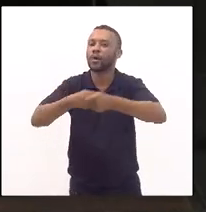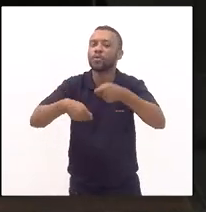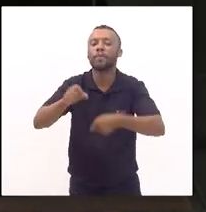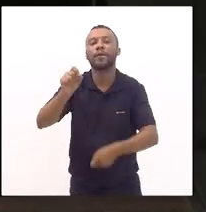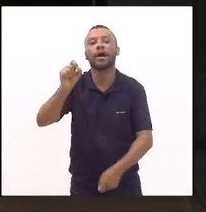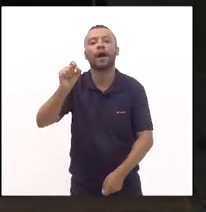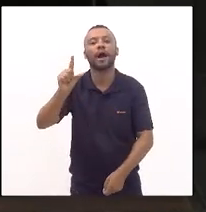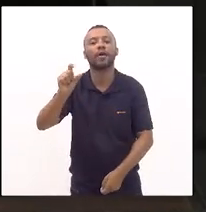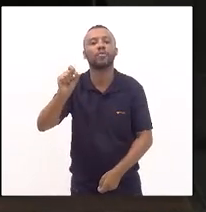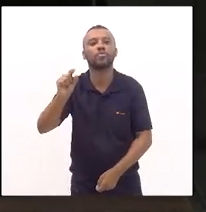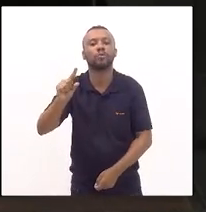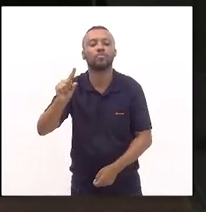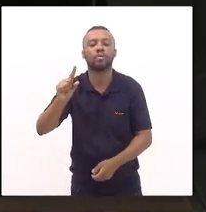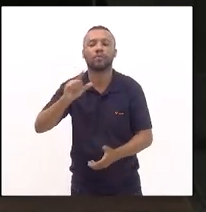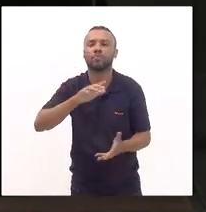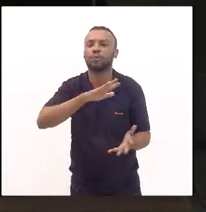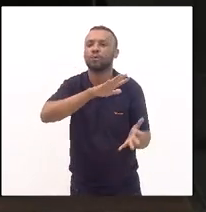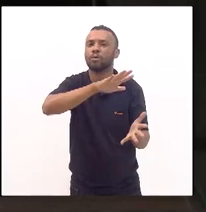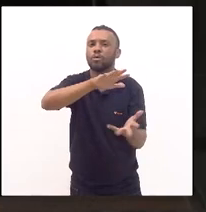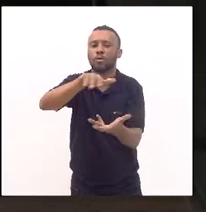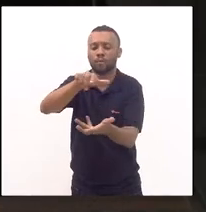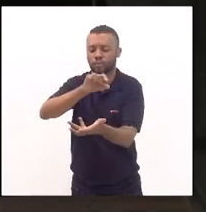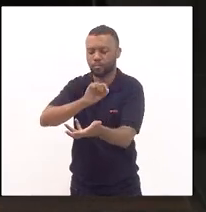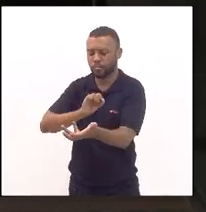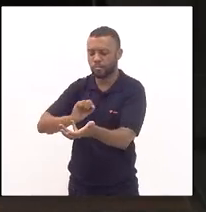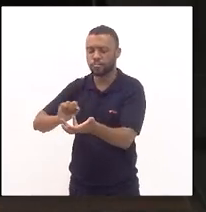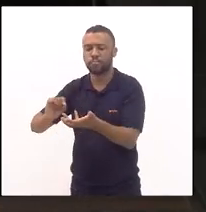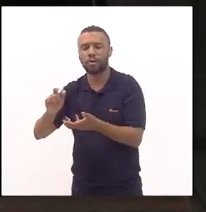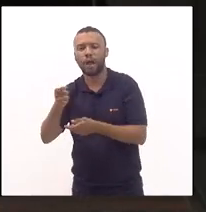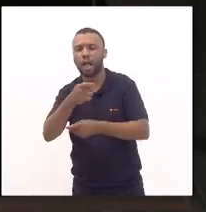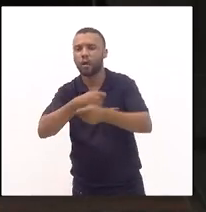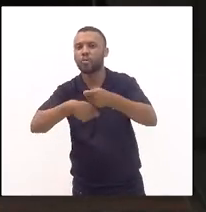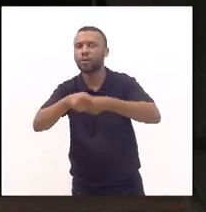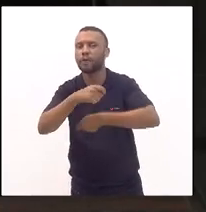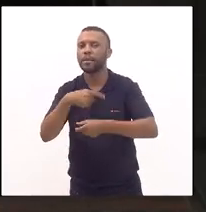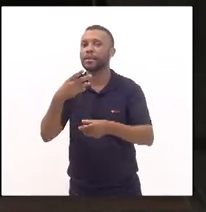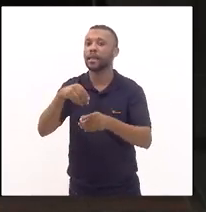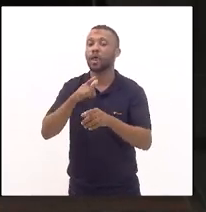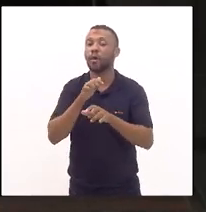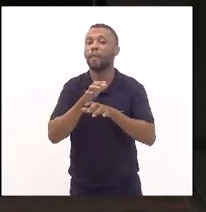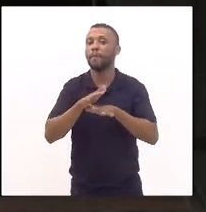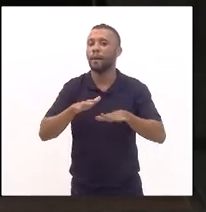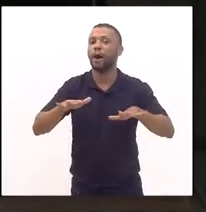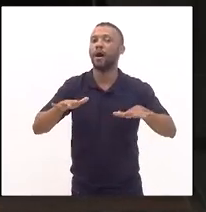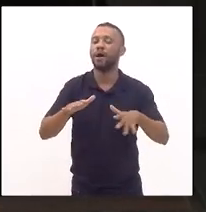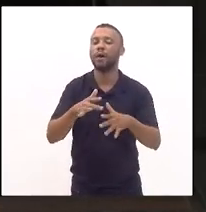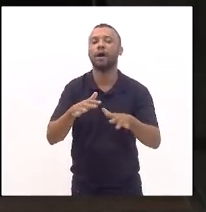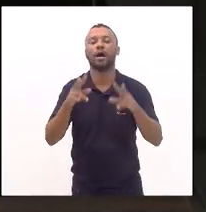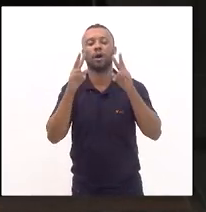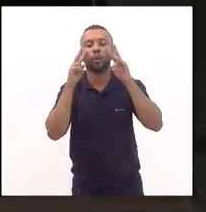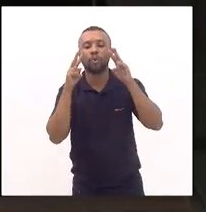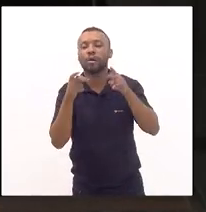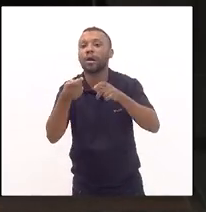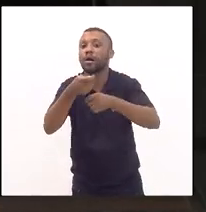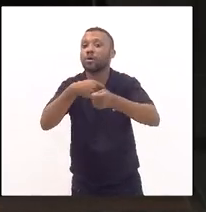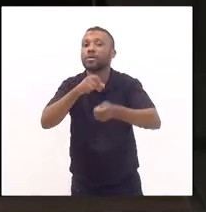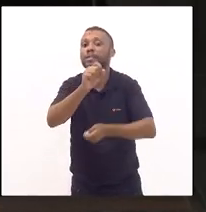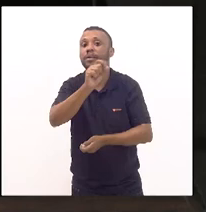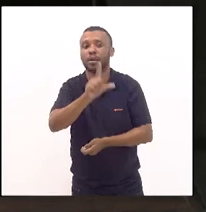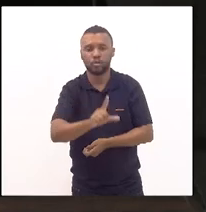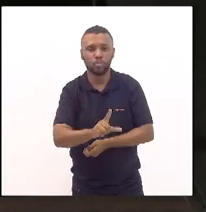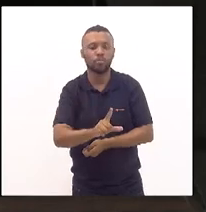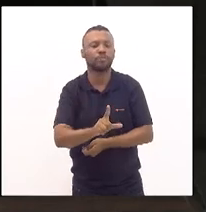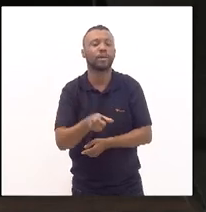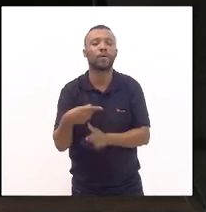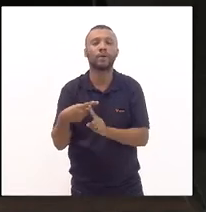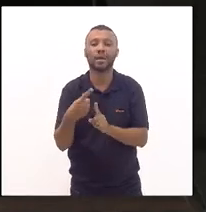azul no mundo inteiro. Né? A economia do mar, assim reconhecida como economia azul, porque